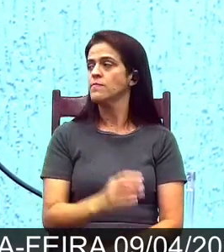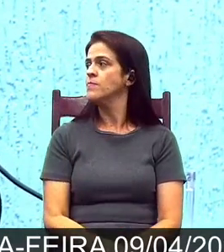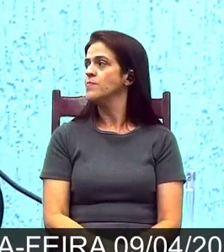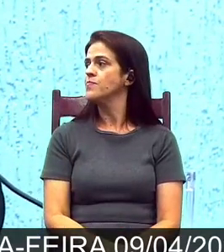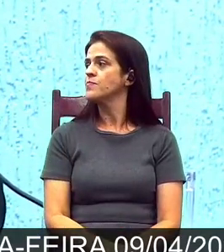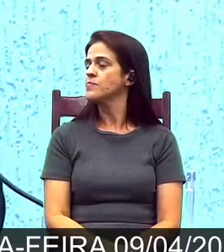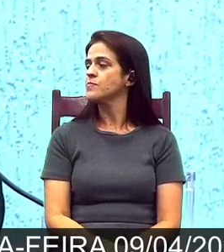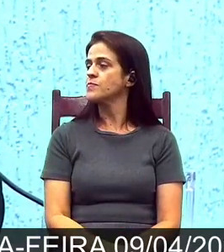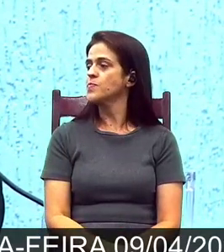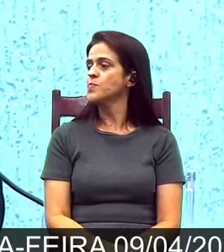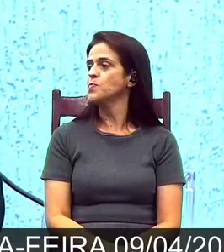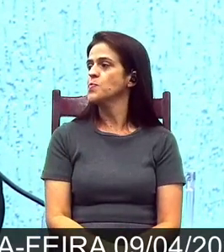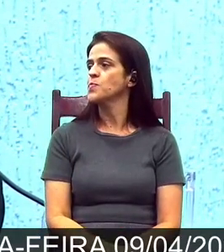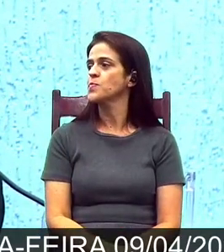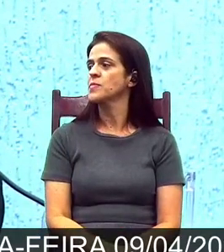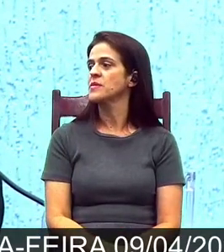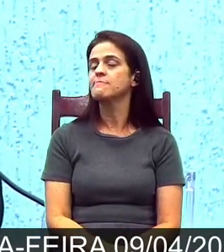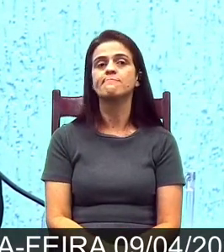Exato.